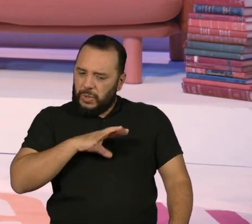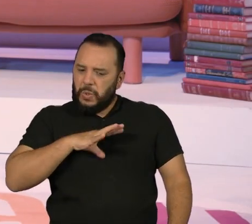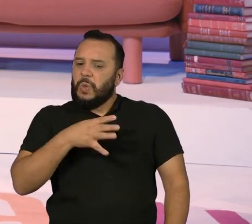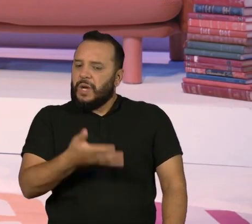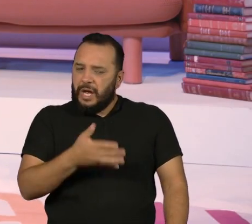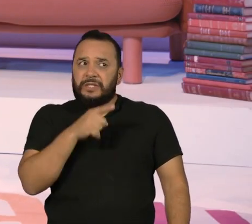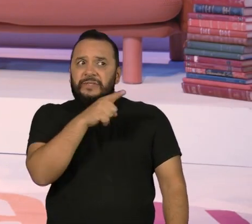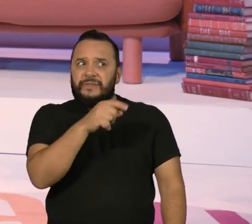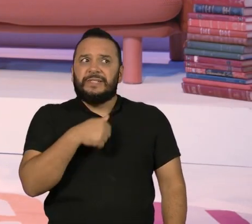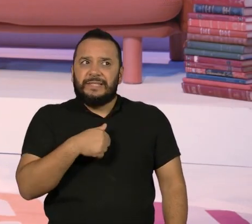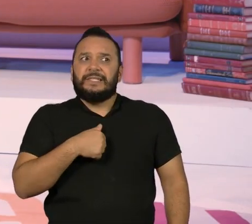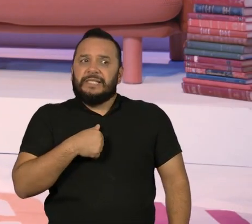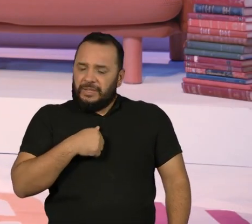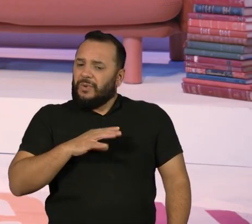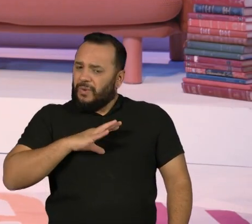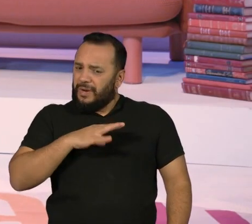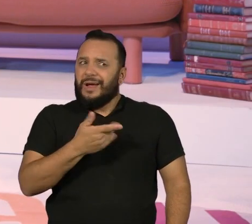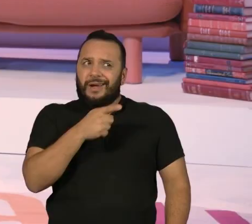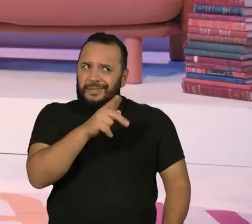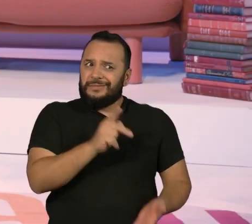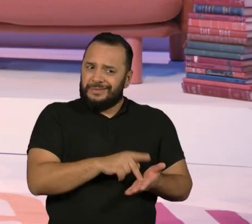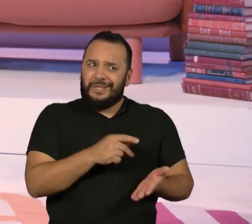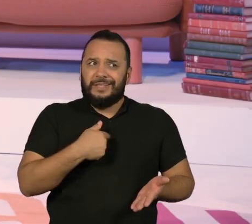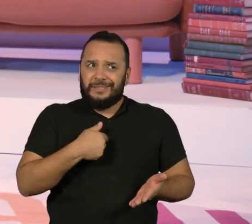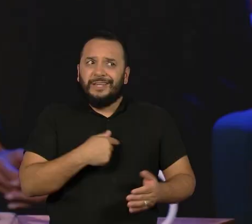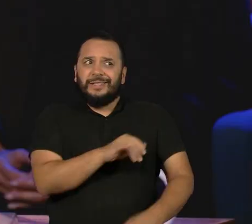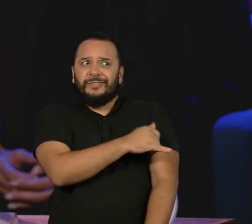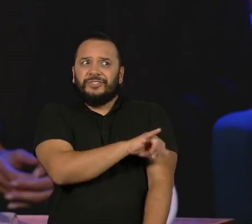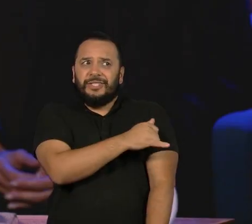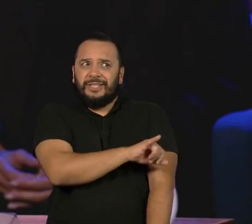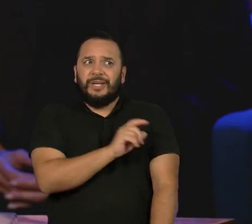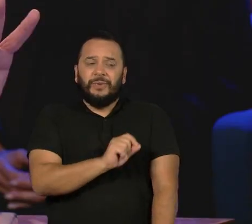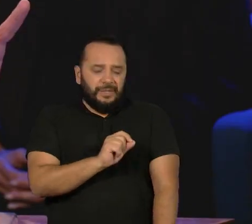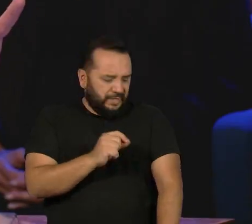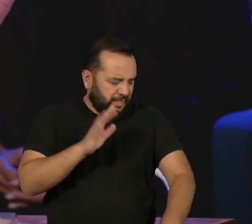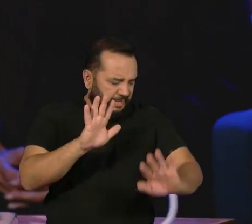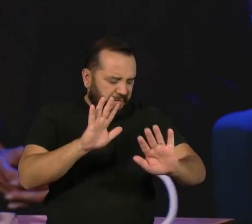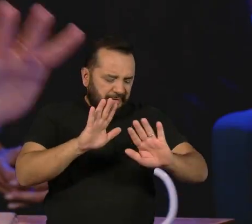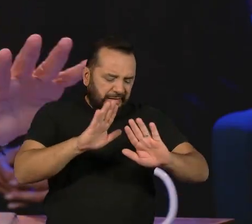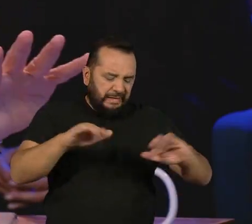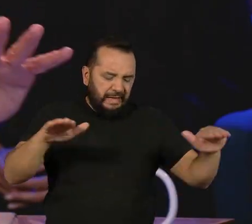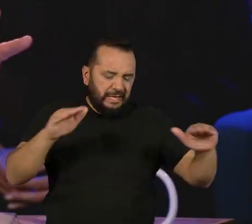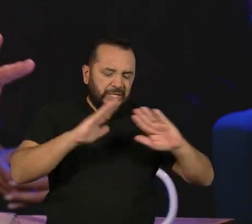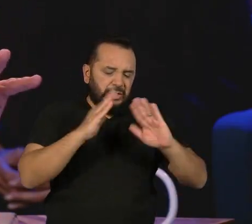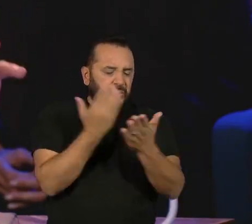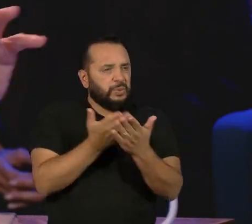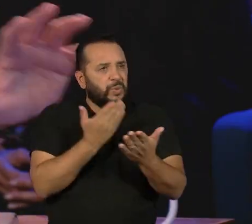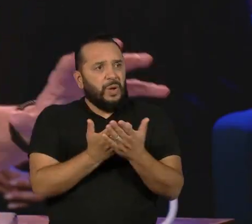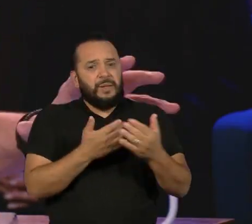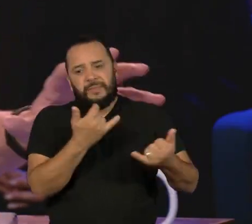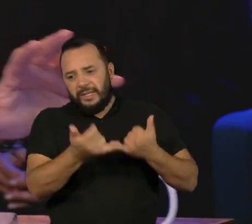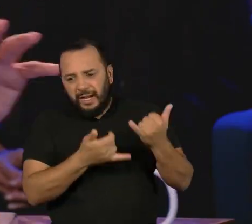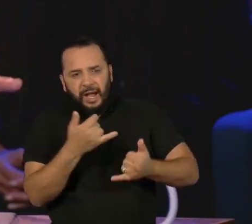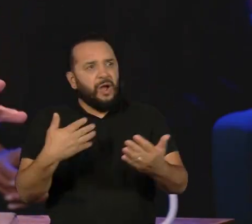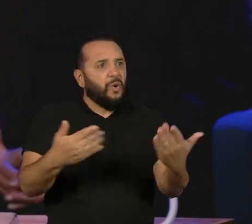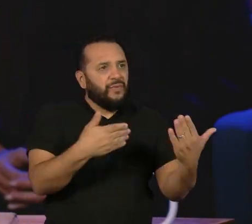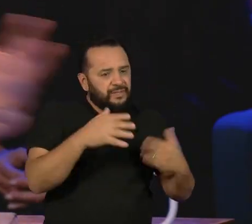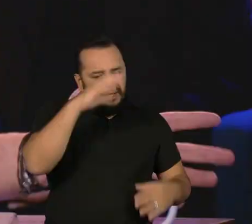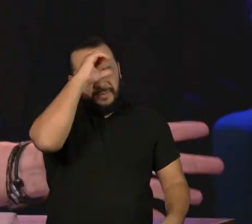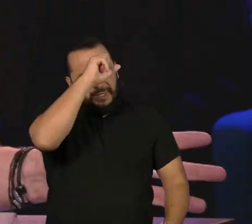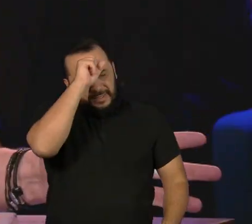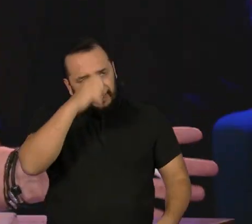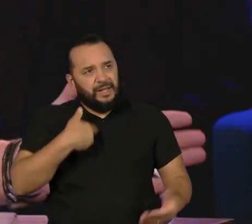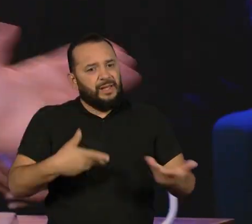e conseguiu, com muita coragem, fazer com que o Rio de Janeiro fosse, não, a criança é para ir para a escola para brincar, para conversar, para aprender,